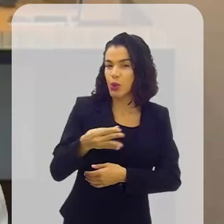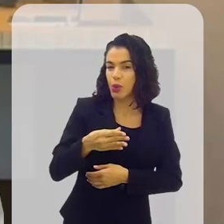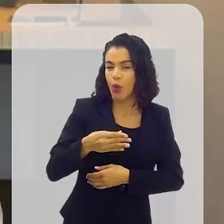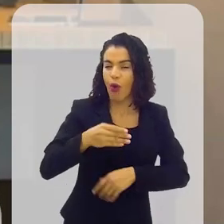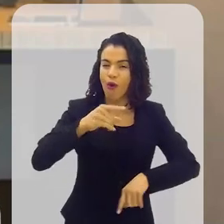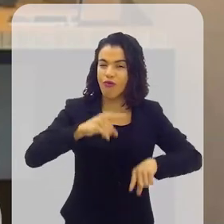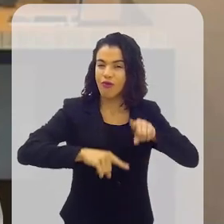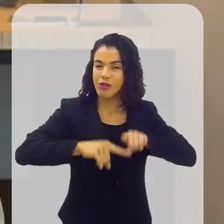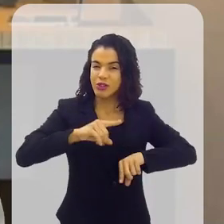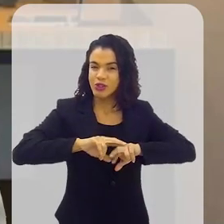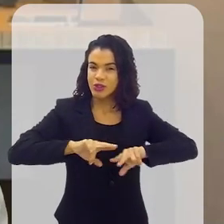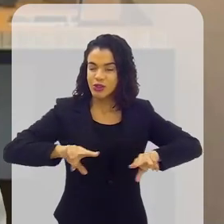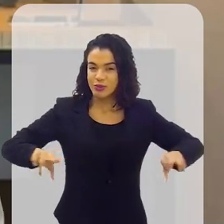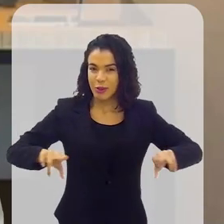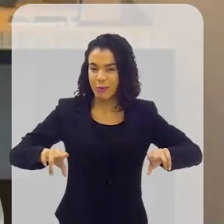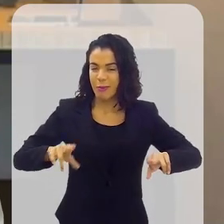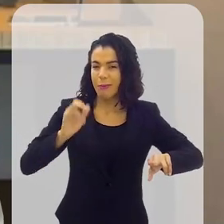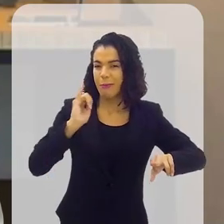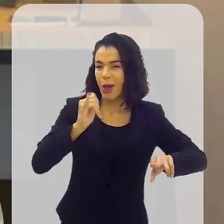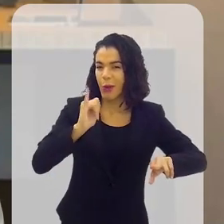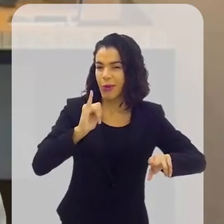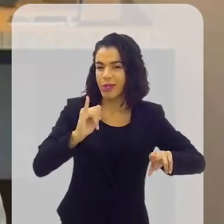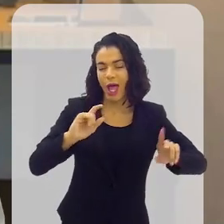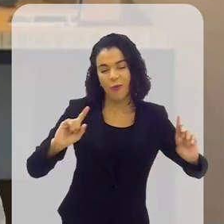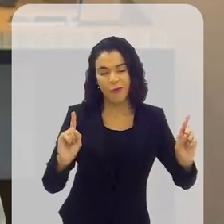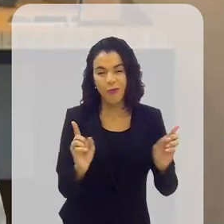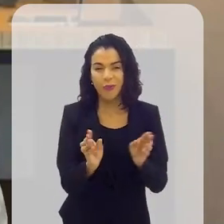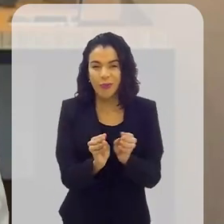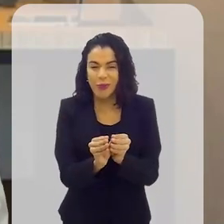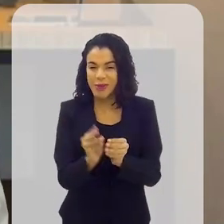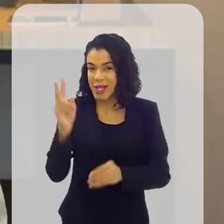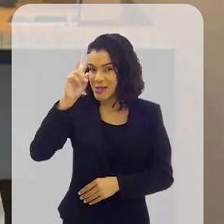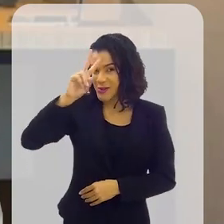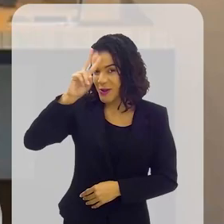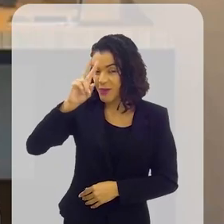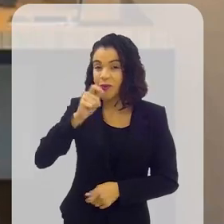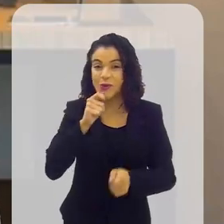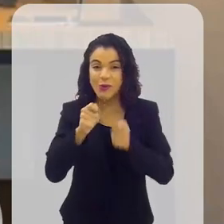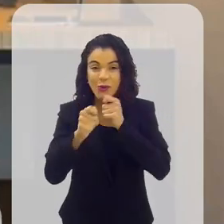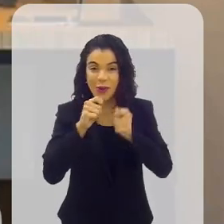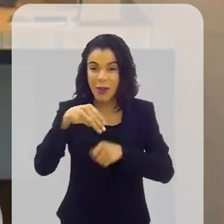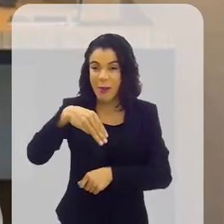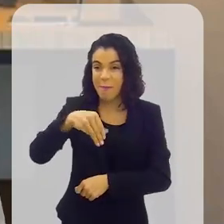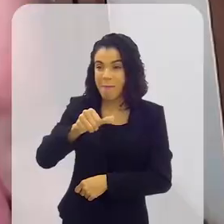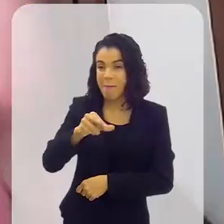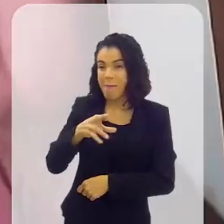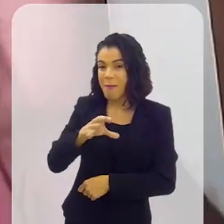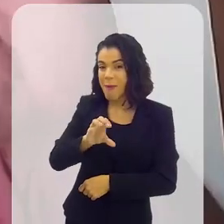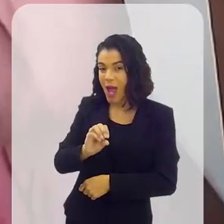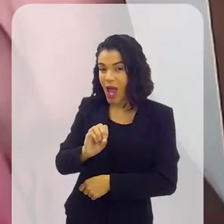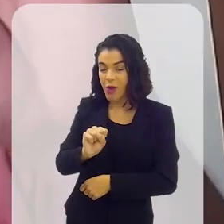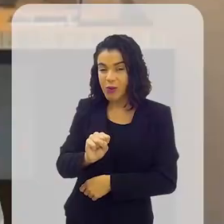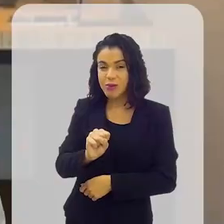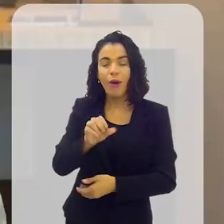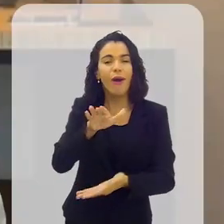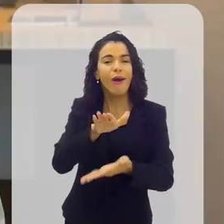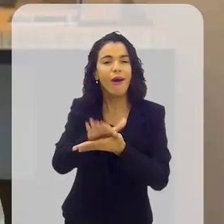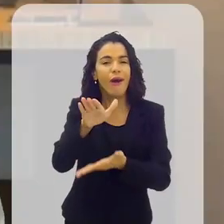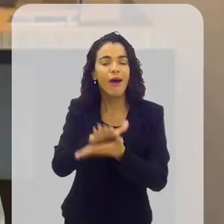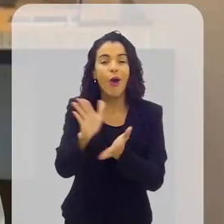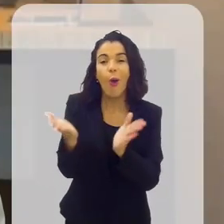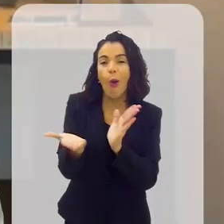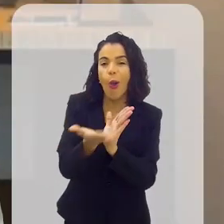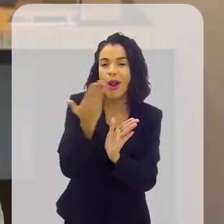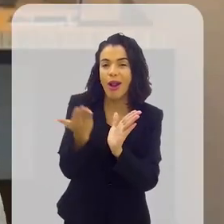Para contar os detalhes dessa trajetória tão especial, o jornalista Marcos Salles lançou o livro Fundo de